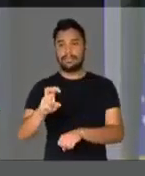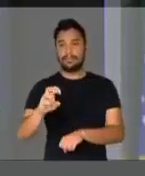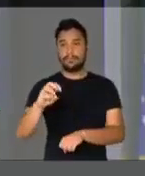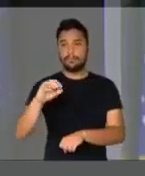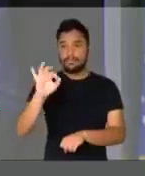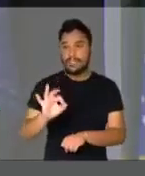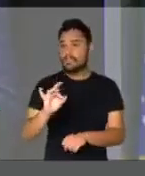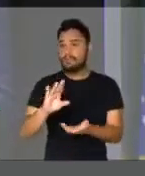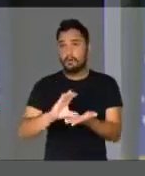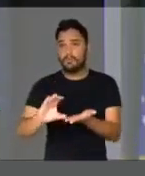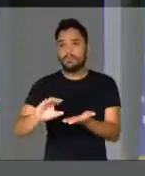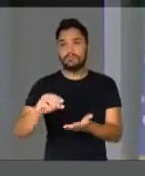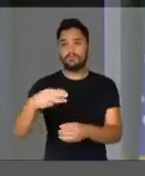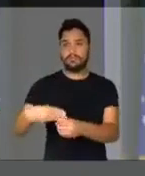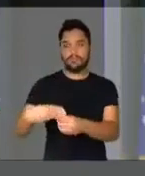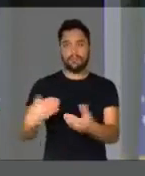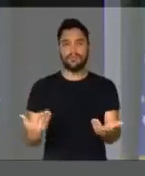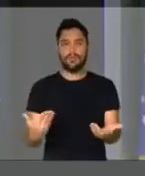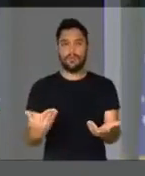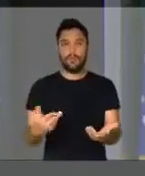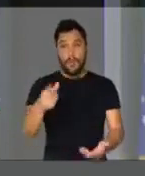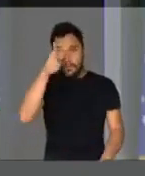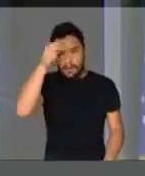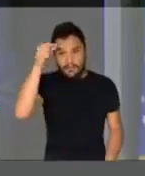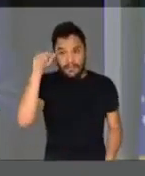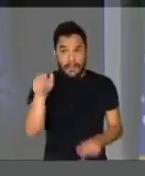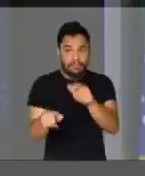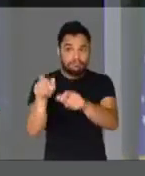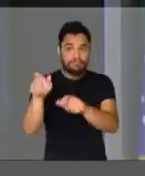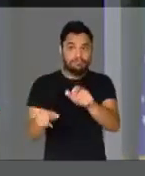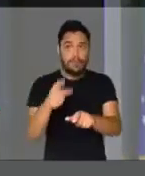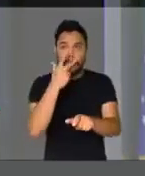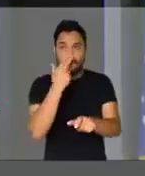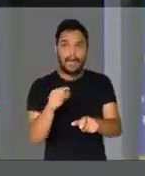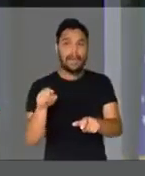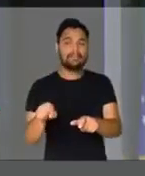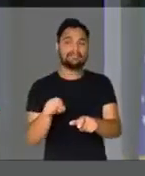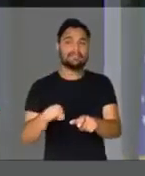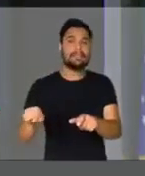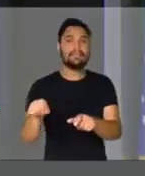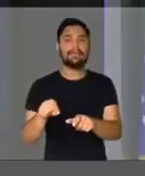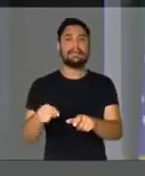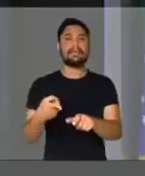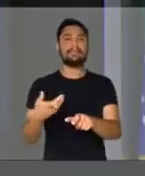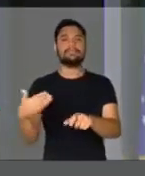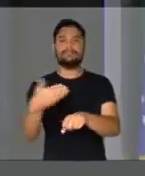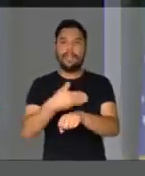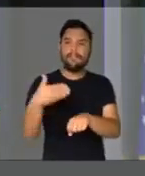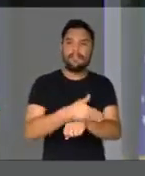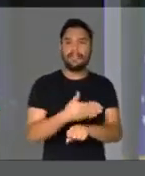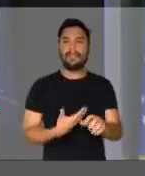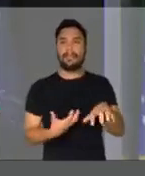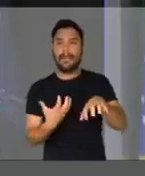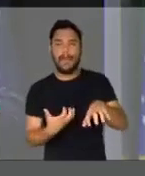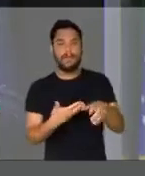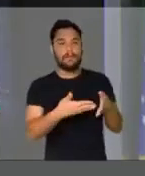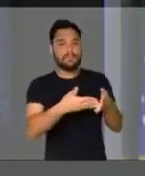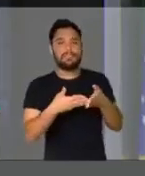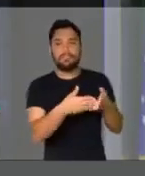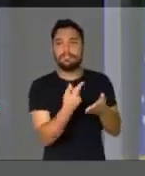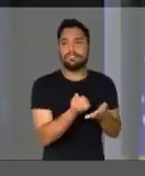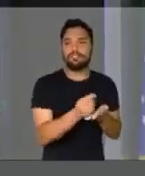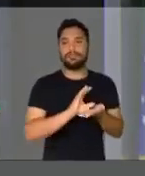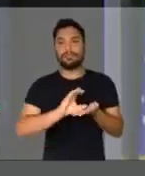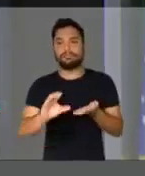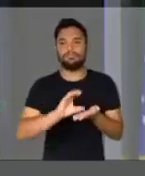dos municípios, fazendo dos prefeitos como que mendicantes com pires nas mãos, rodando os gabinetes parlamentares dessa casa em busca de